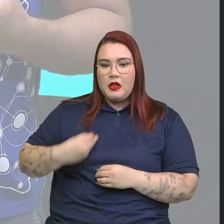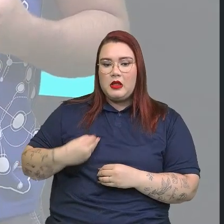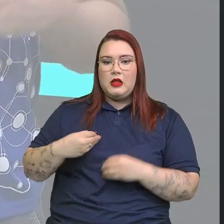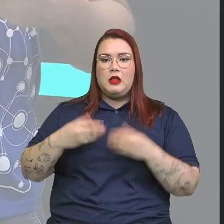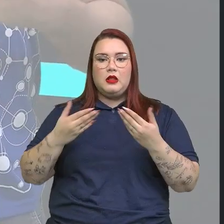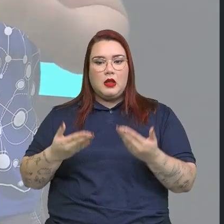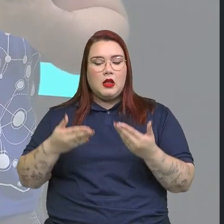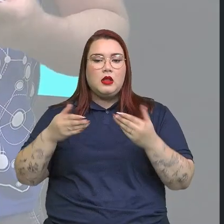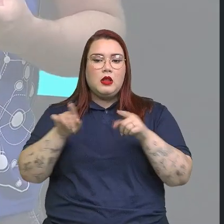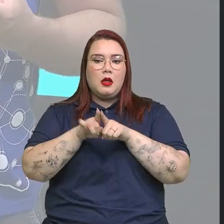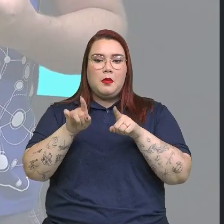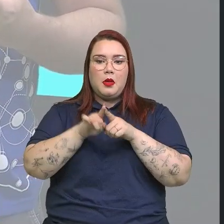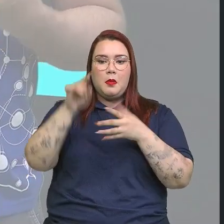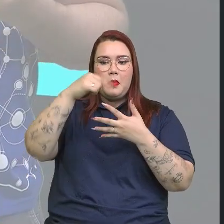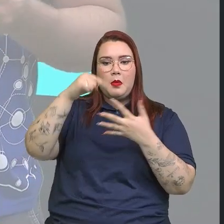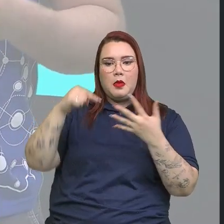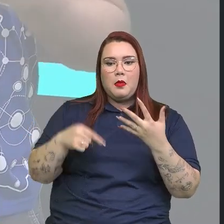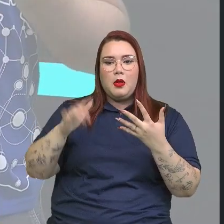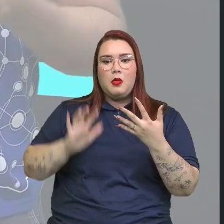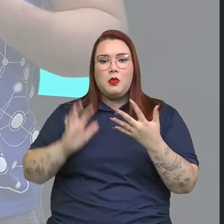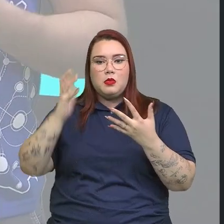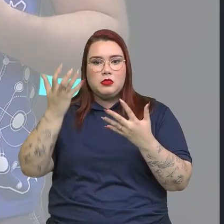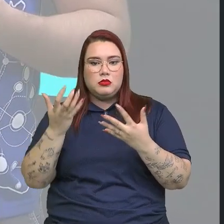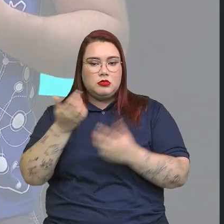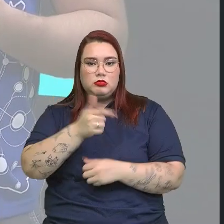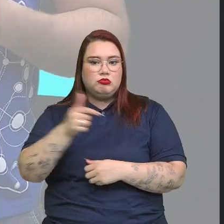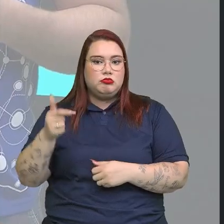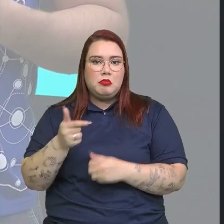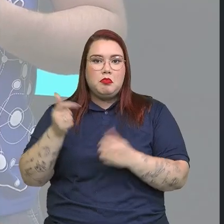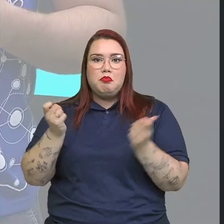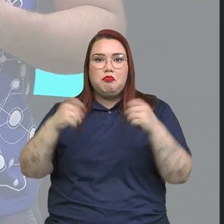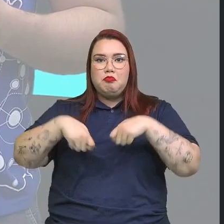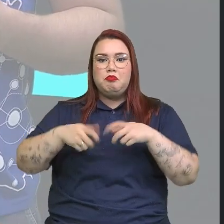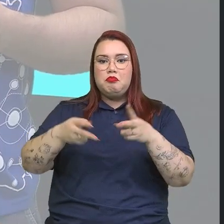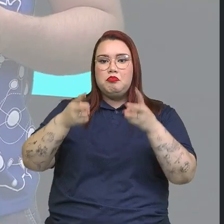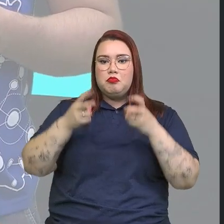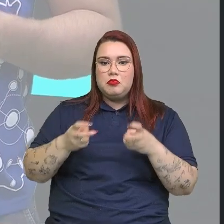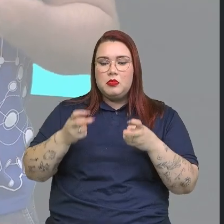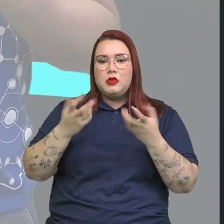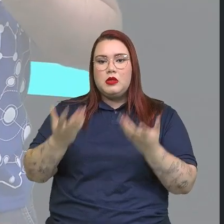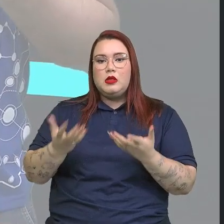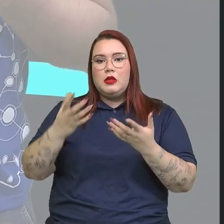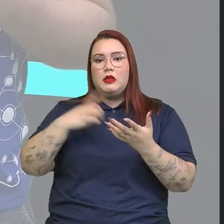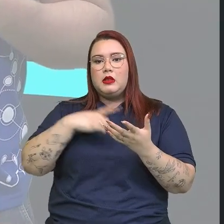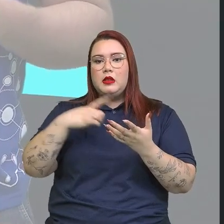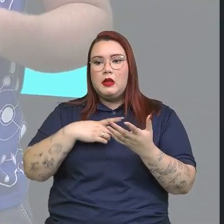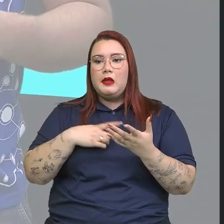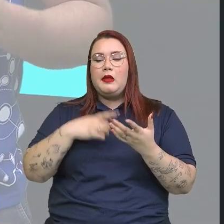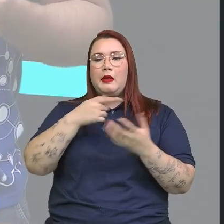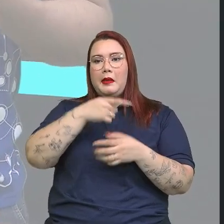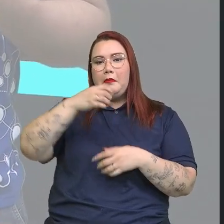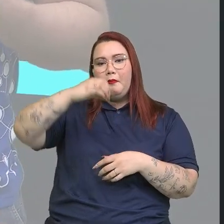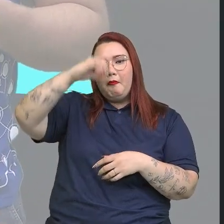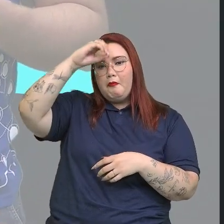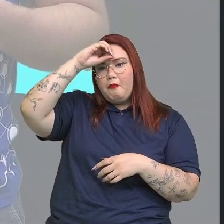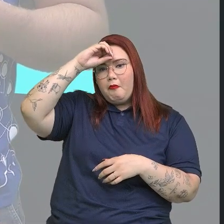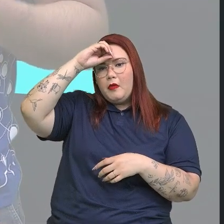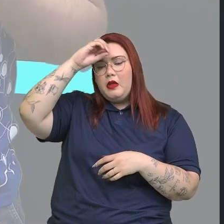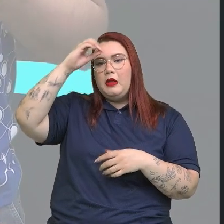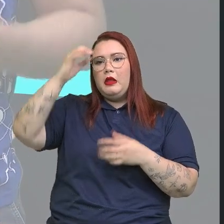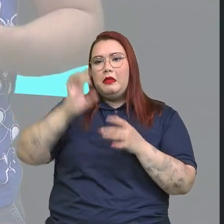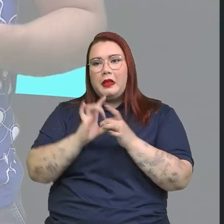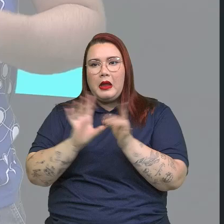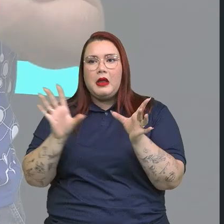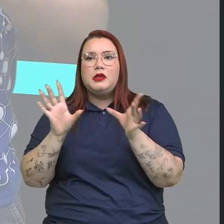existência e das coisas que aconteciam com ela. Ela não conseguia perceber. Ela acabava sendo muito ingênua, muito